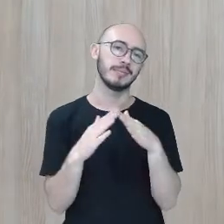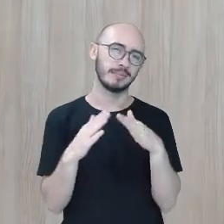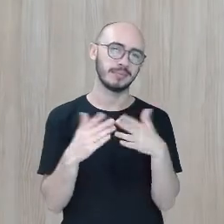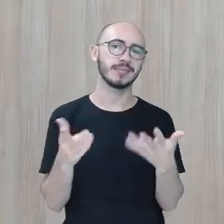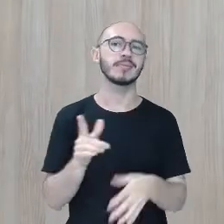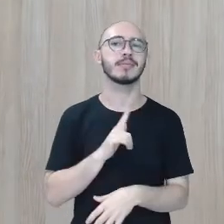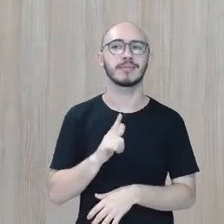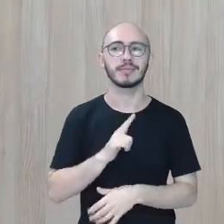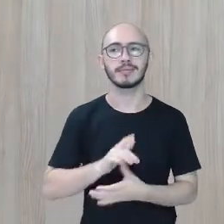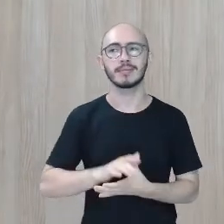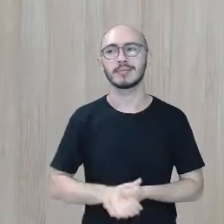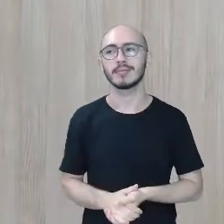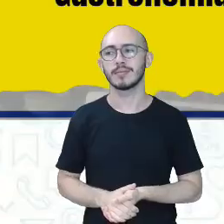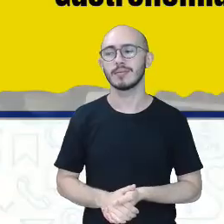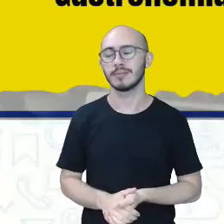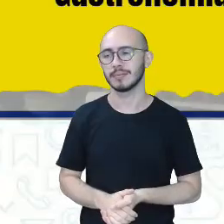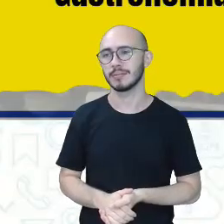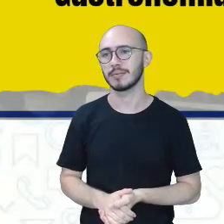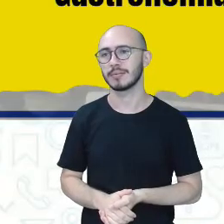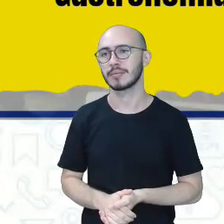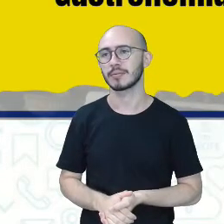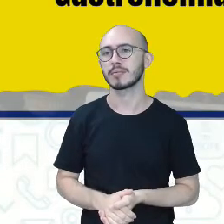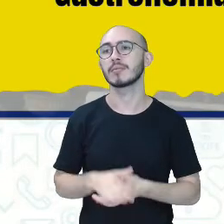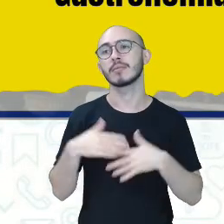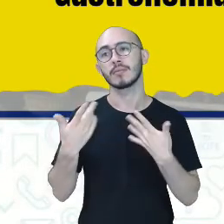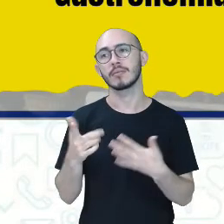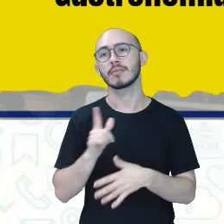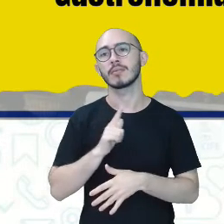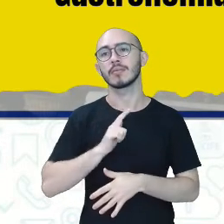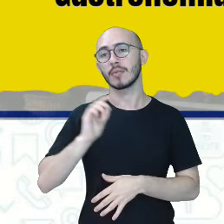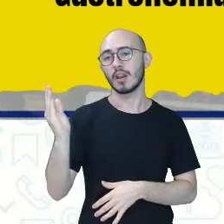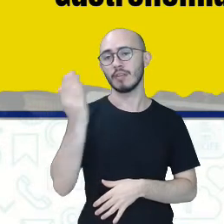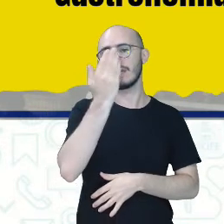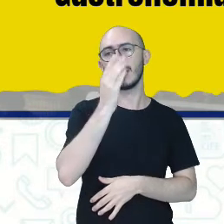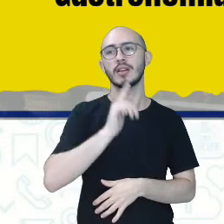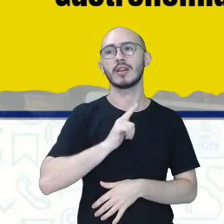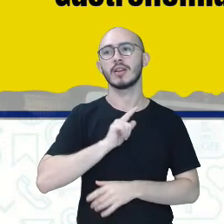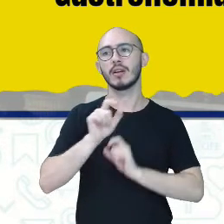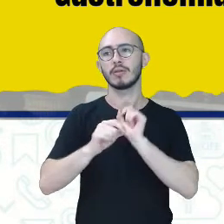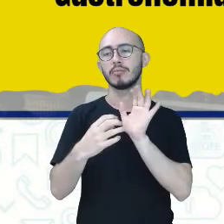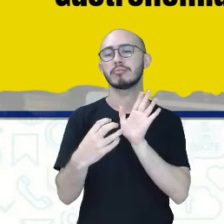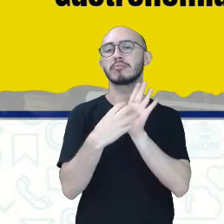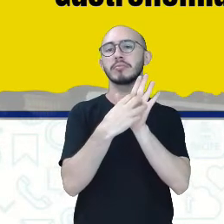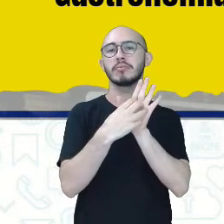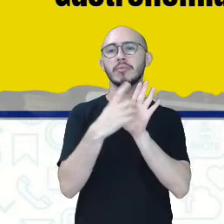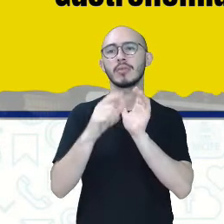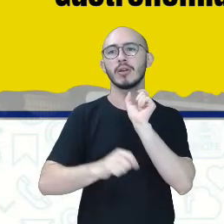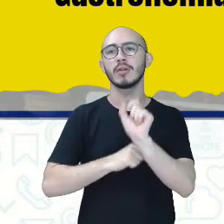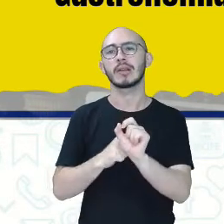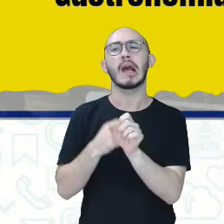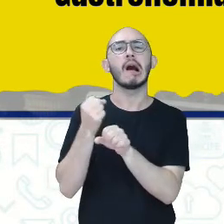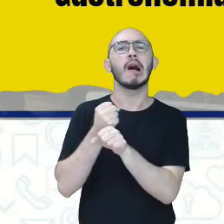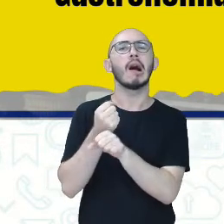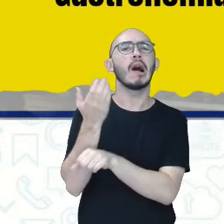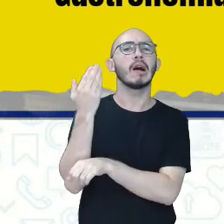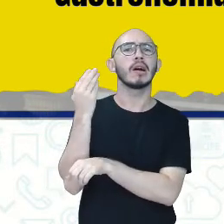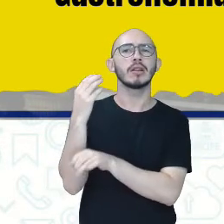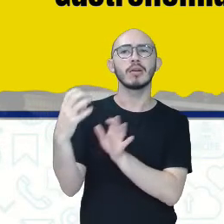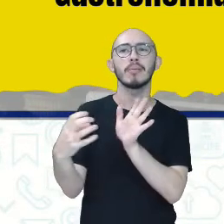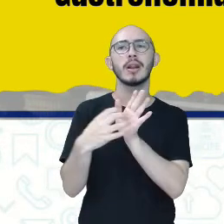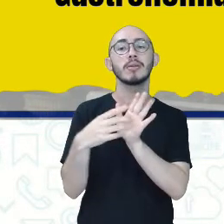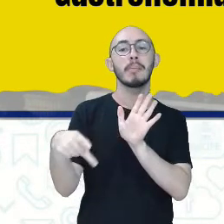residência, né, o bacurau. Então, em sua parte frontal há um pórtico ostentando o antigo brasão do Recife. Então, veja, a